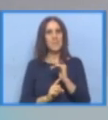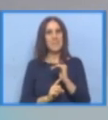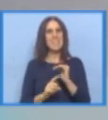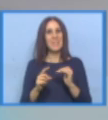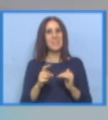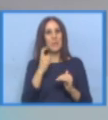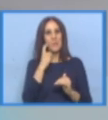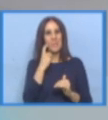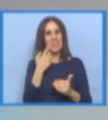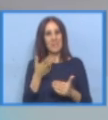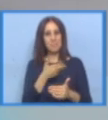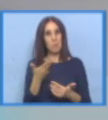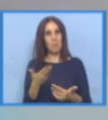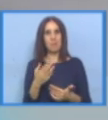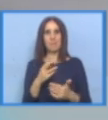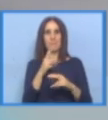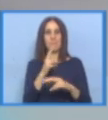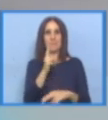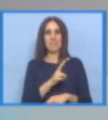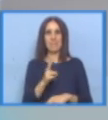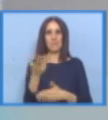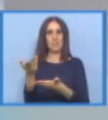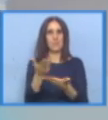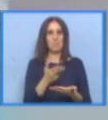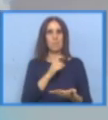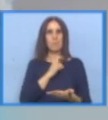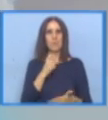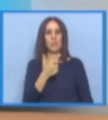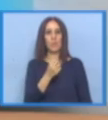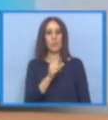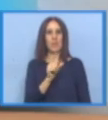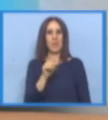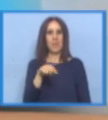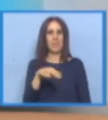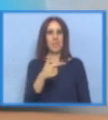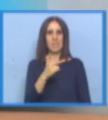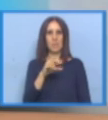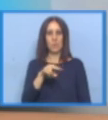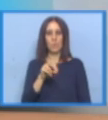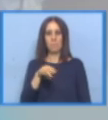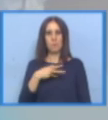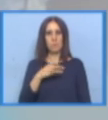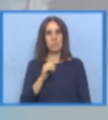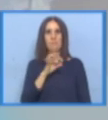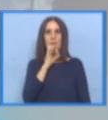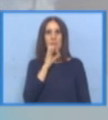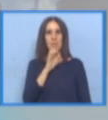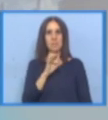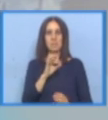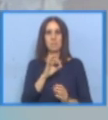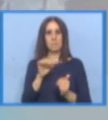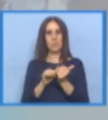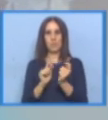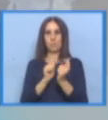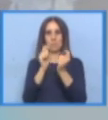de chamar agora ao Vaticano o Padre Tolentino Mendonça, não é? Que será ordenado arcebispo e com esta função